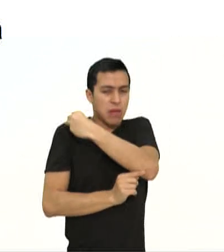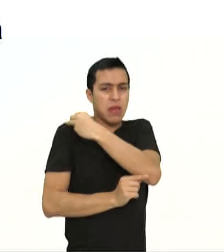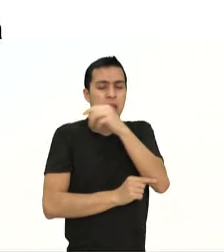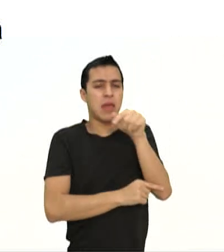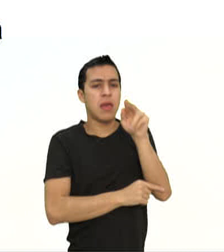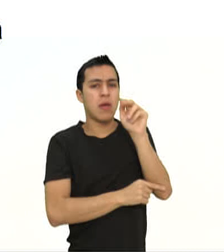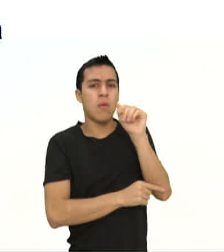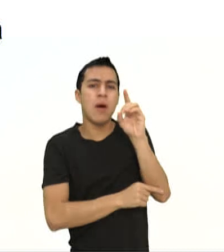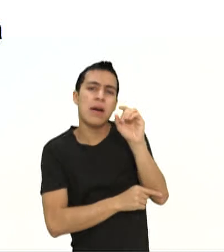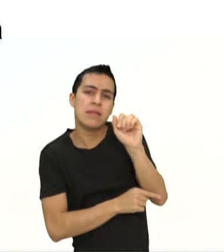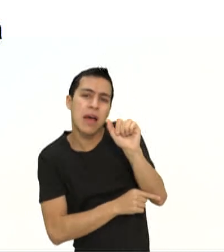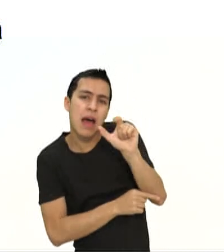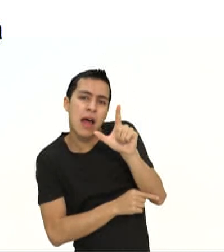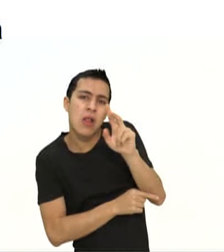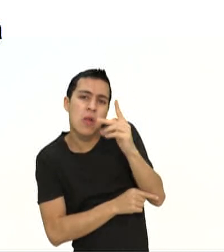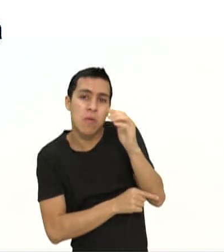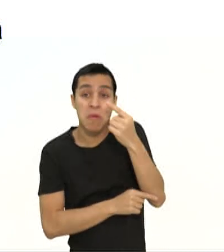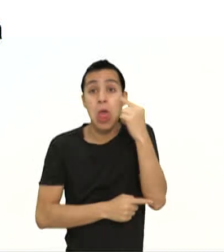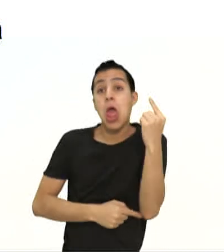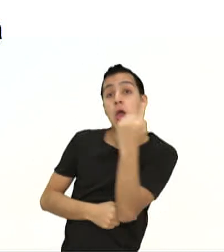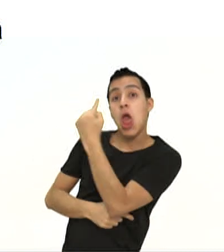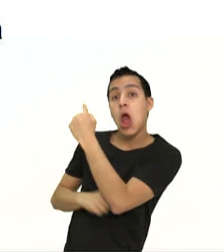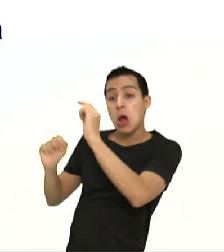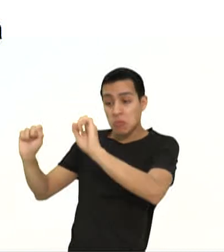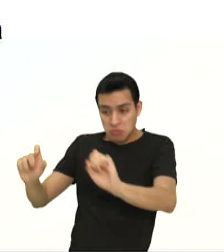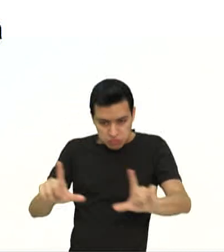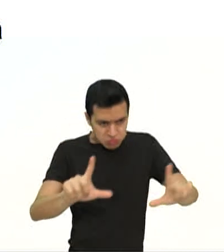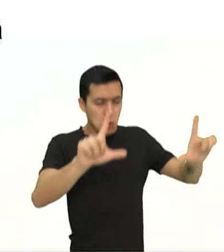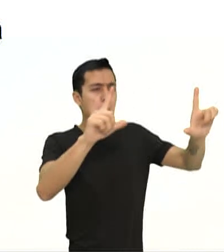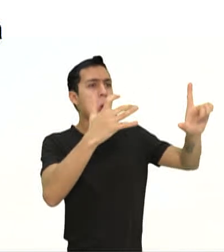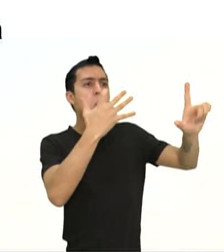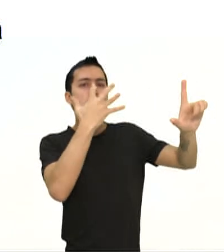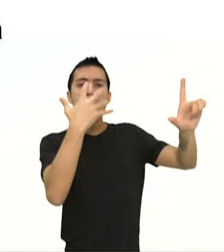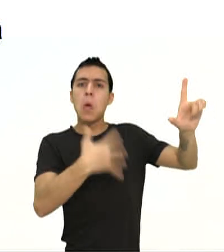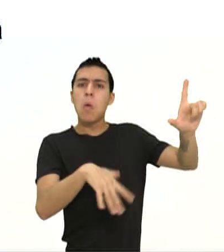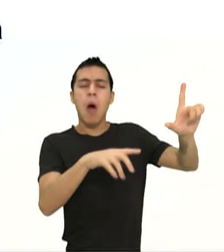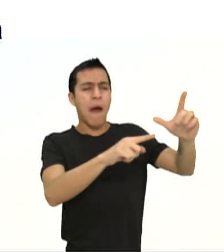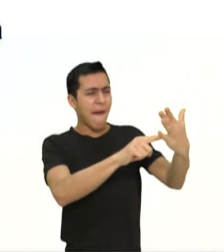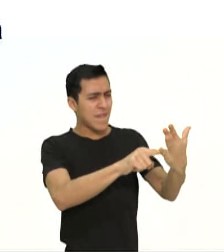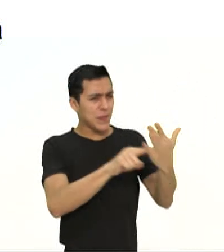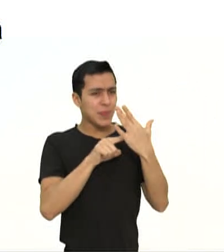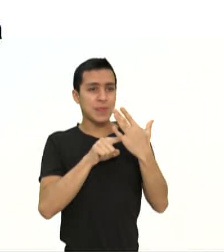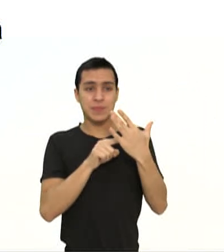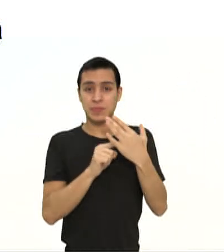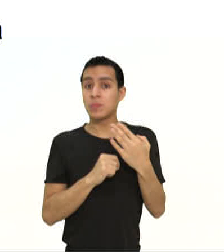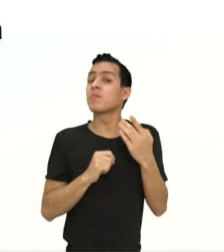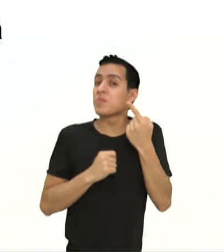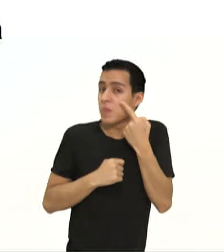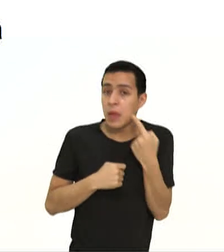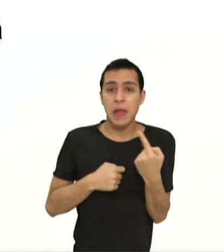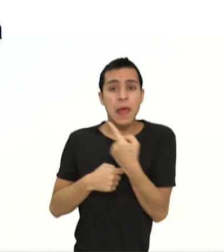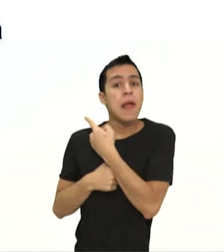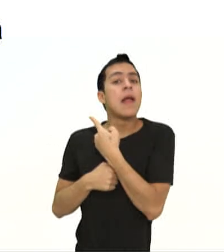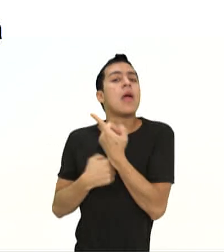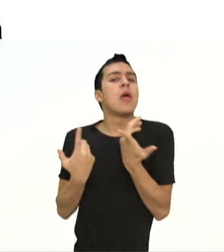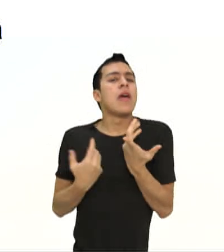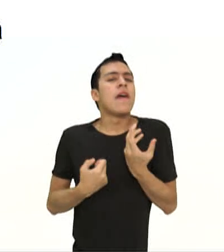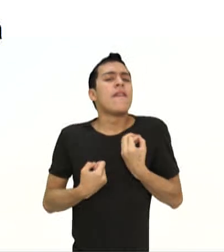a imagem, gente, a imagem ela representa muito disso. Então, olha, preste atenção, ele